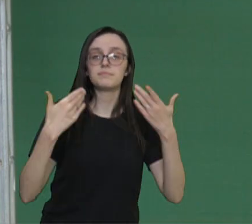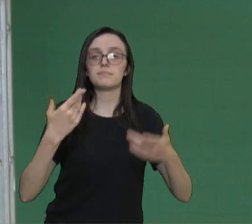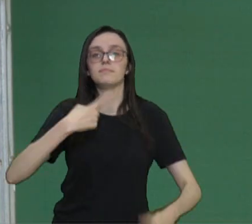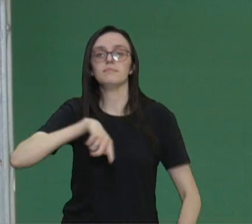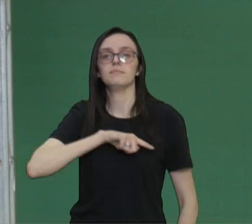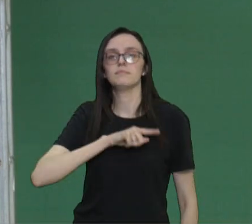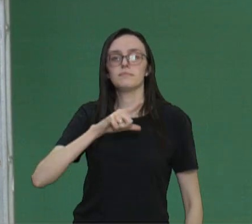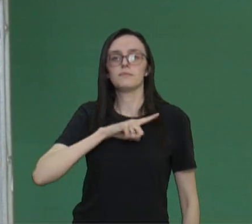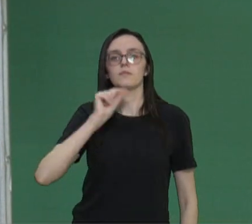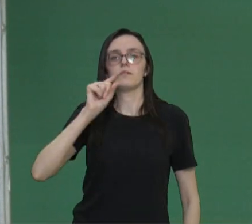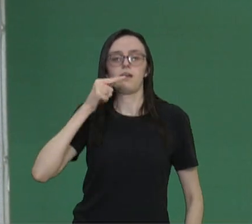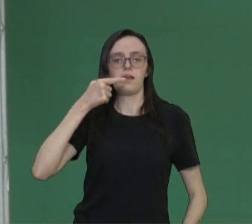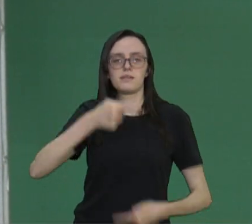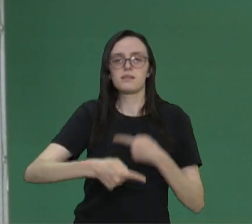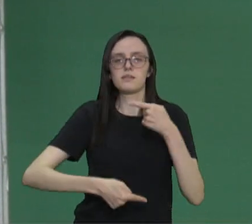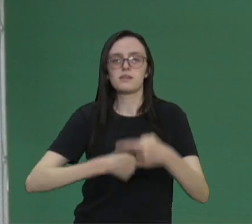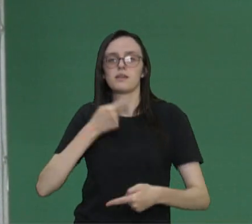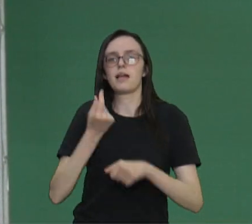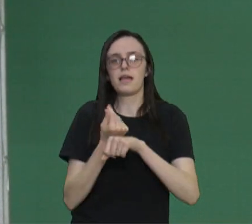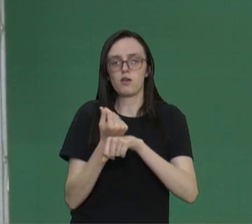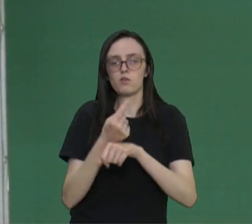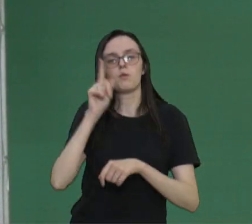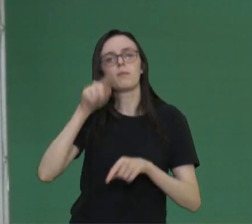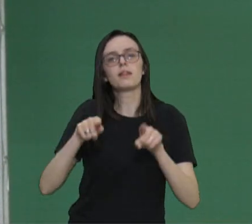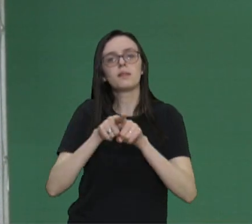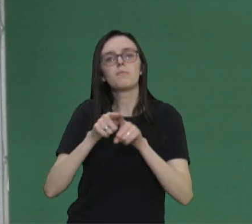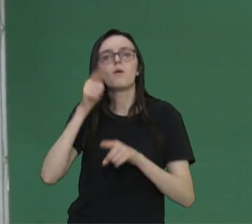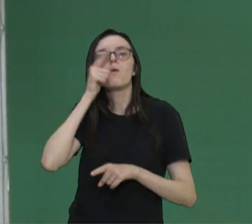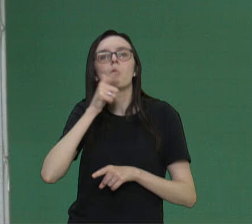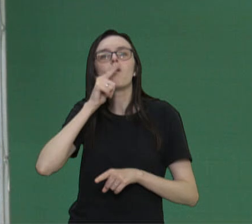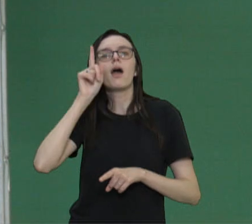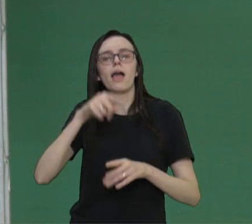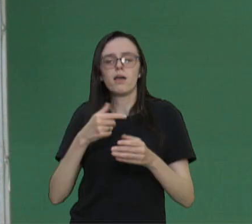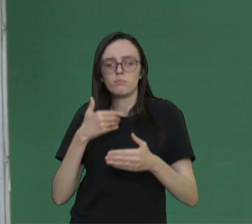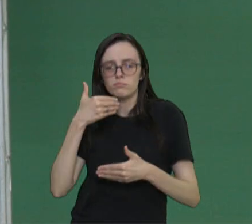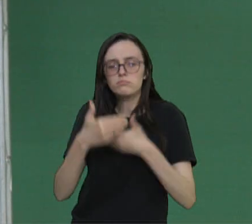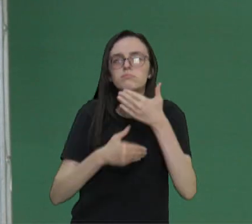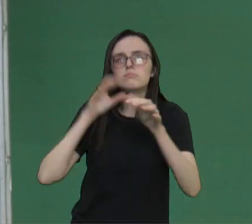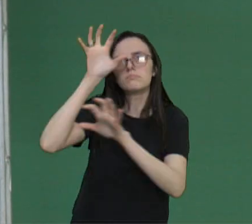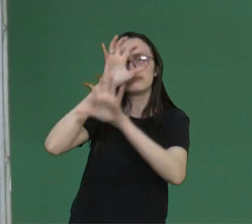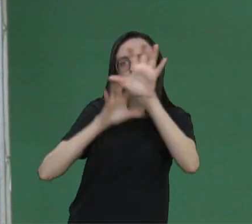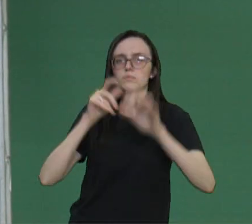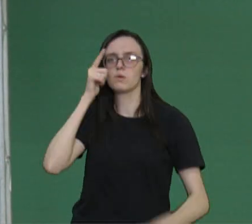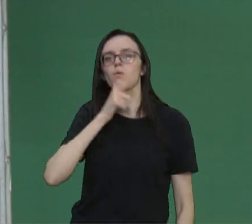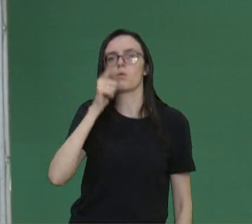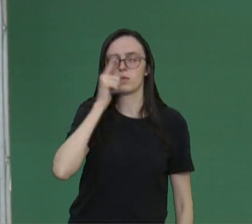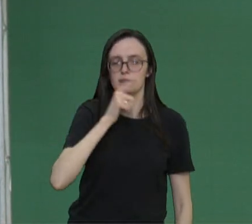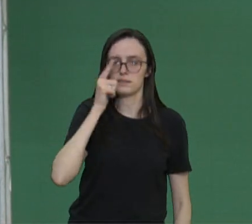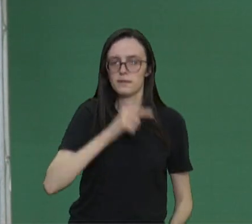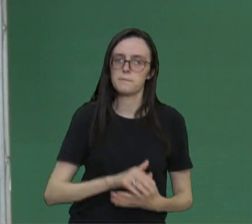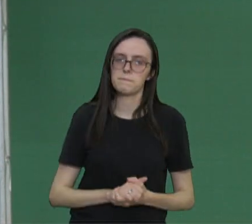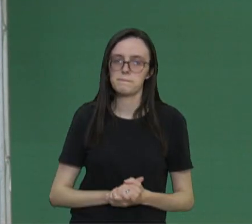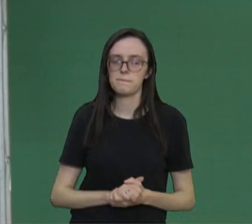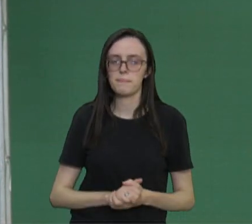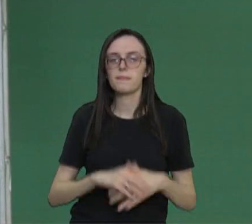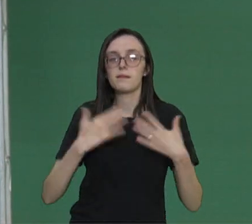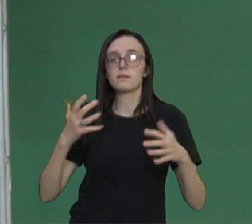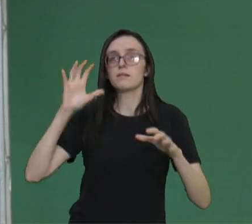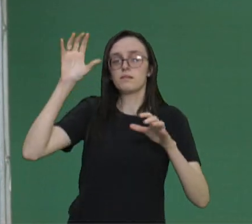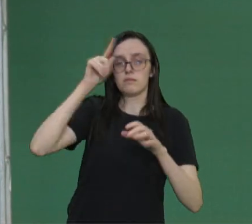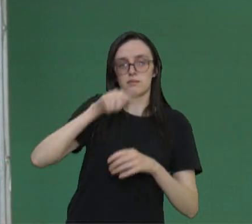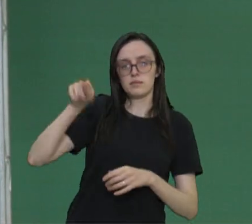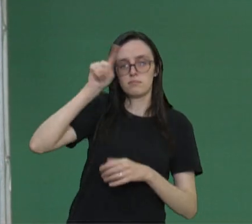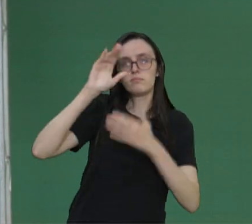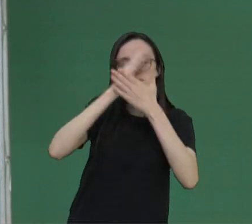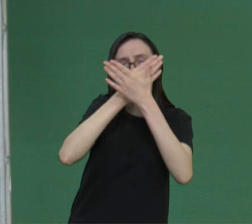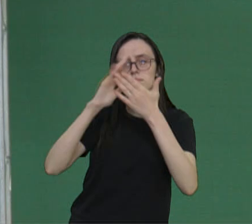tivemos então os ciclos econômicos que contribuíram para essa formação do território. Então, dentro desses ciclos econômicos,